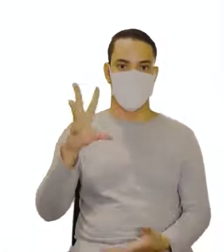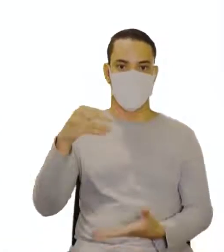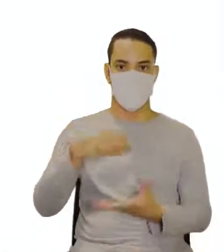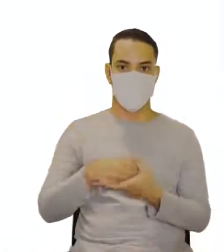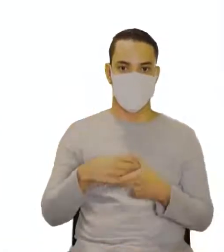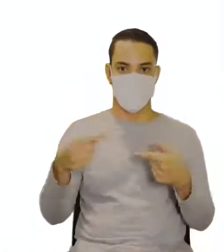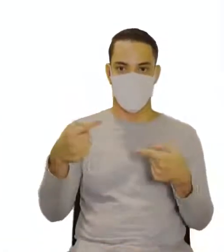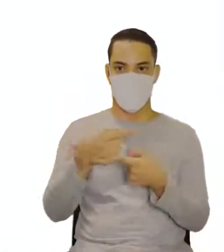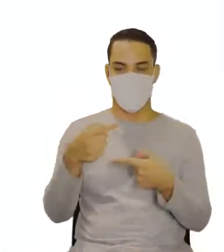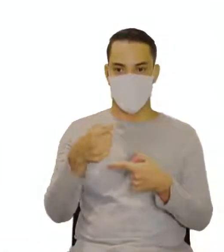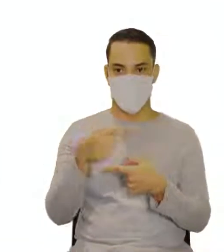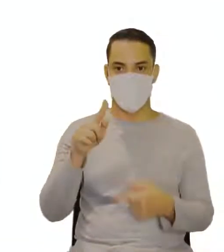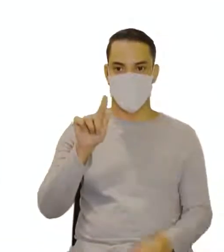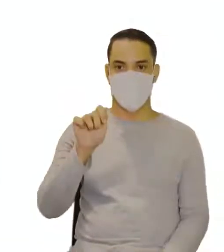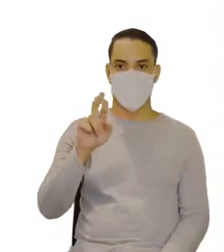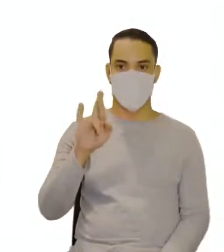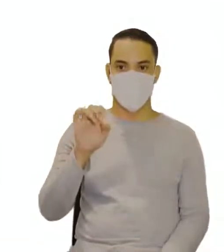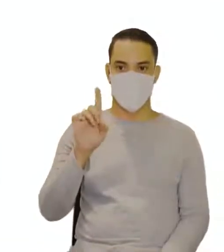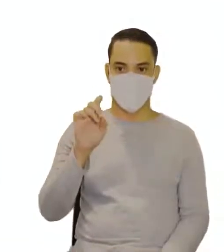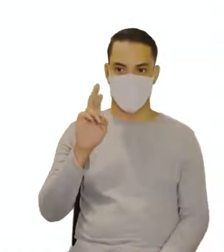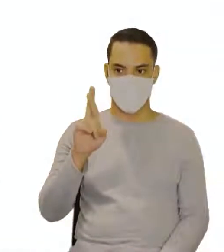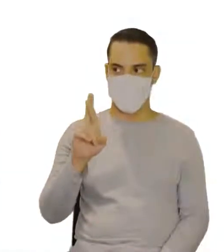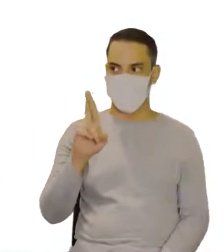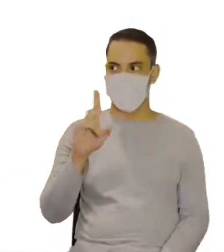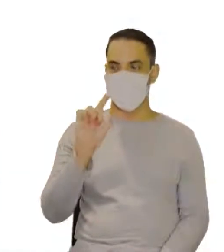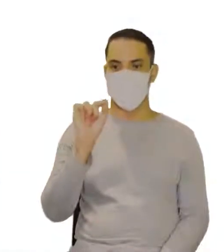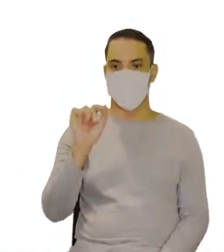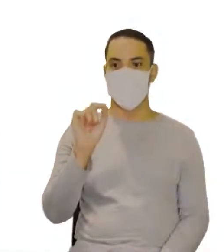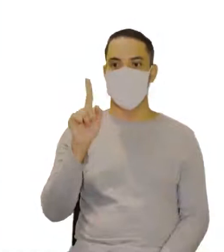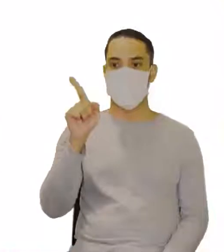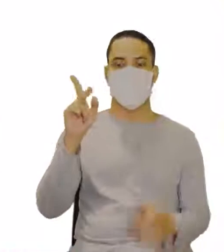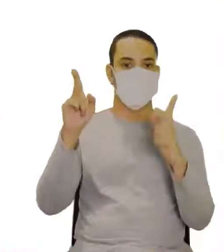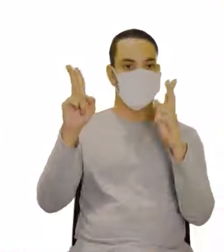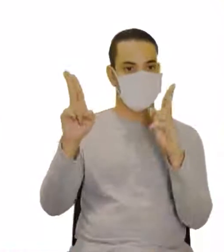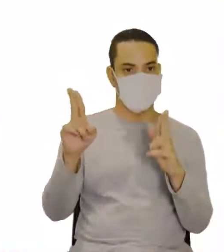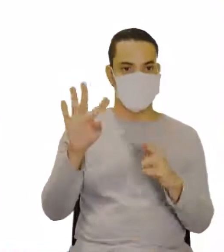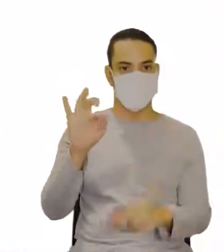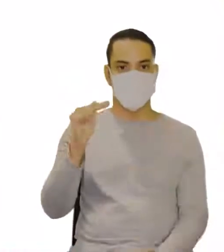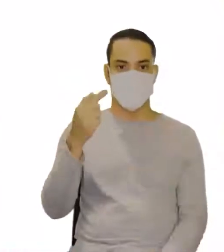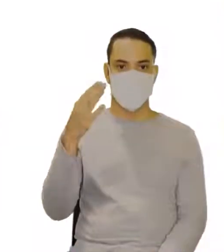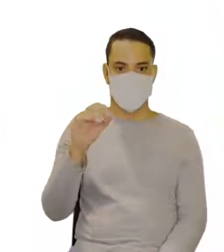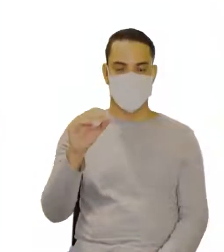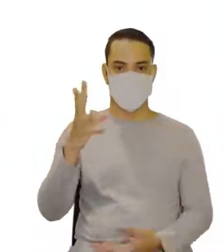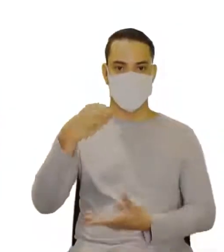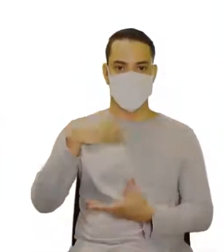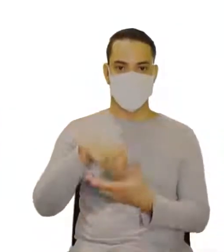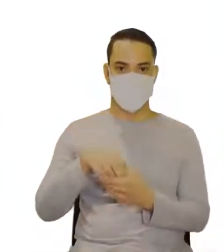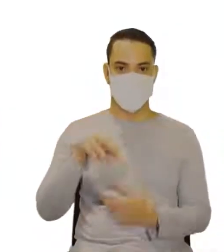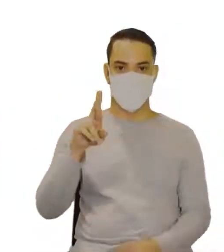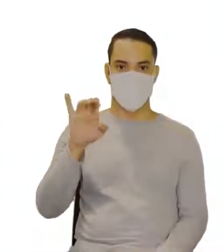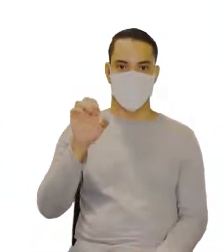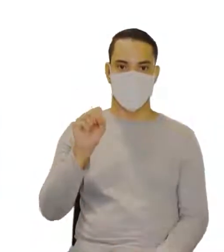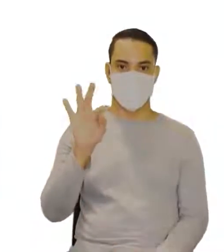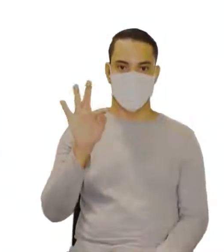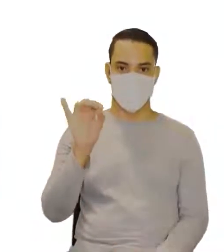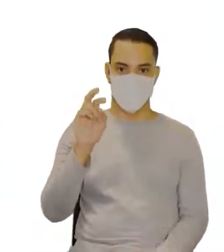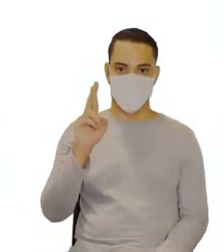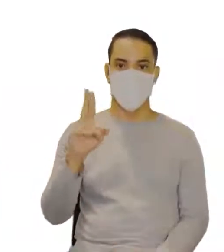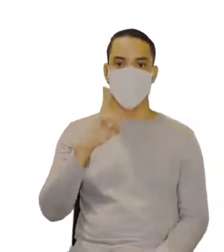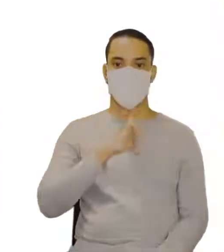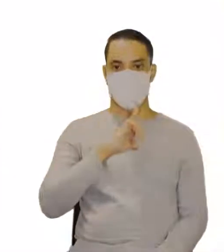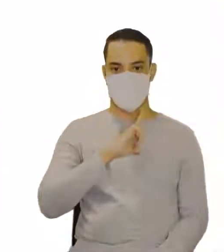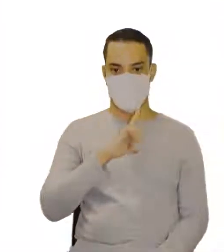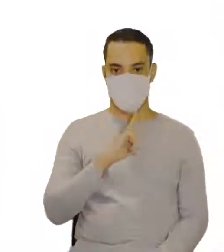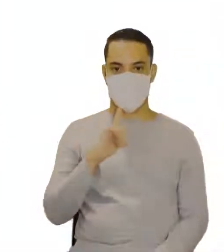gerador, tá aqui a equação, é igual à tensão elétrica no resistor, tá? Então tá aqui o nosso